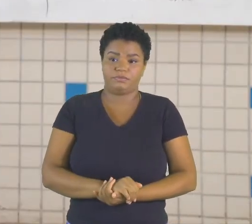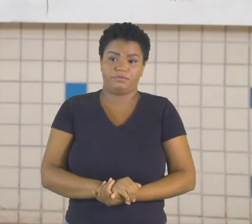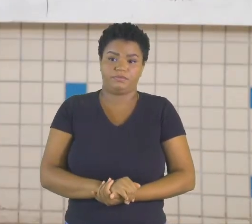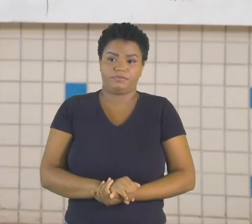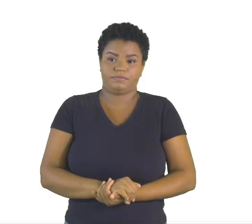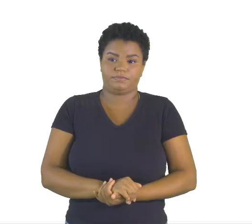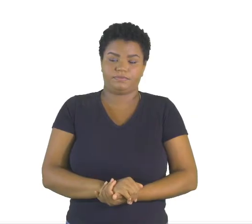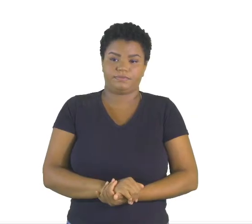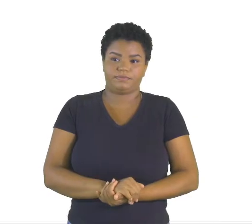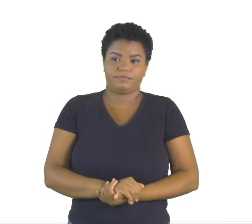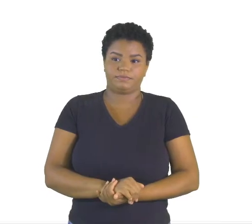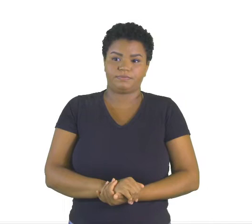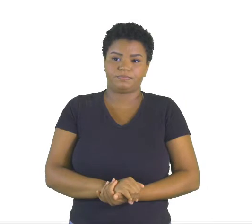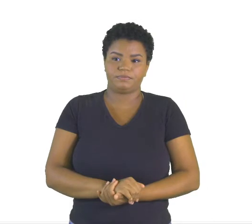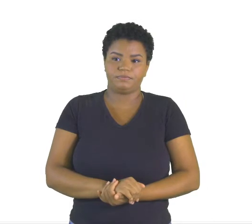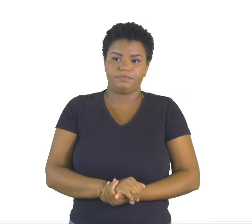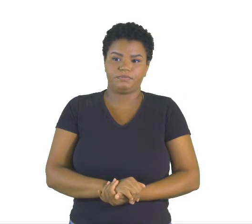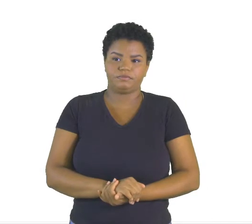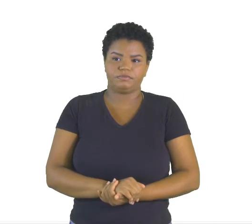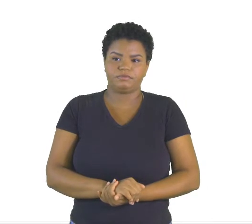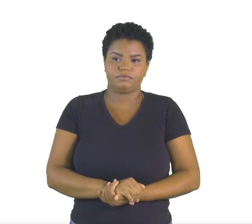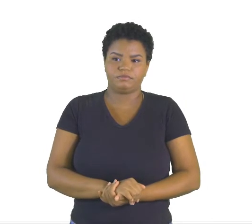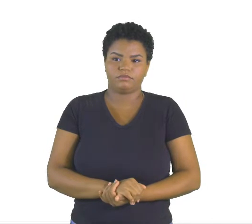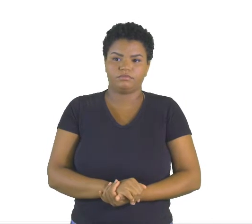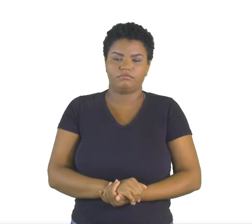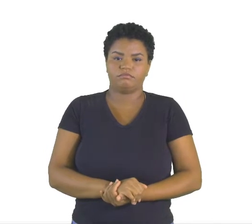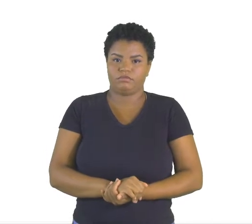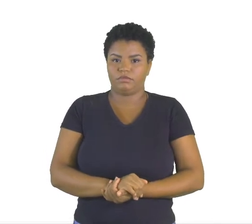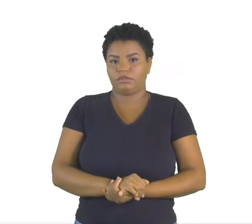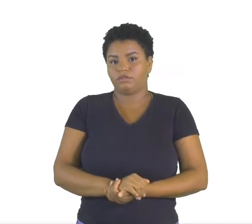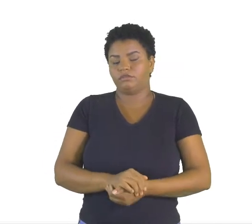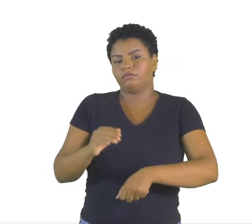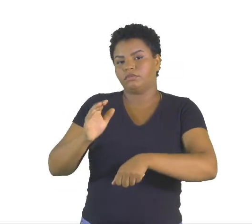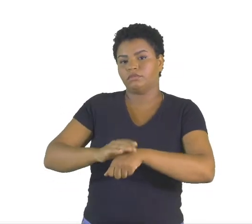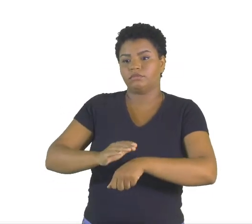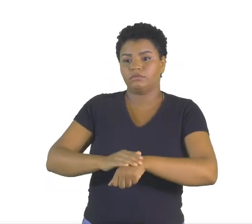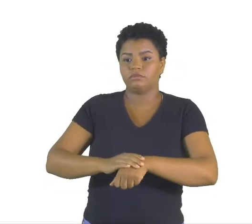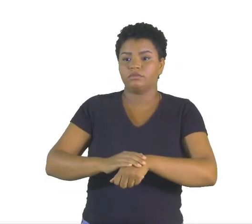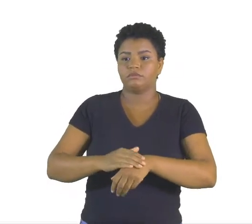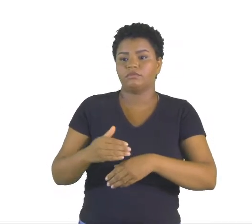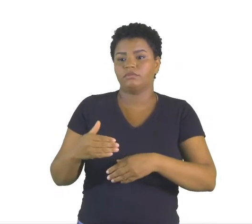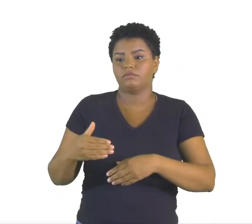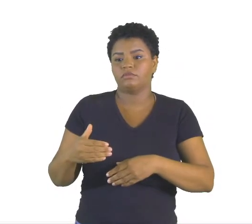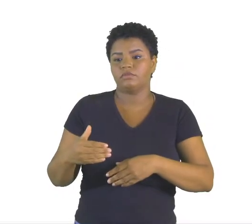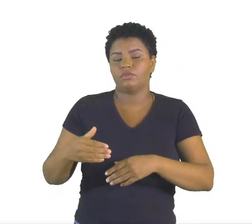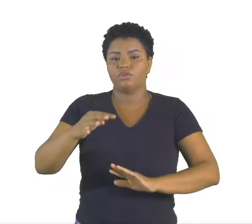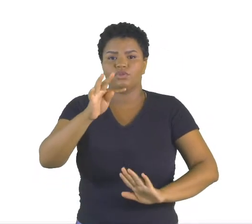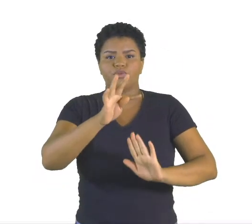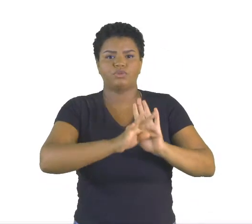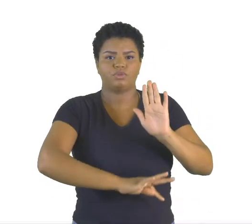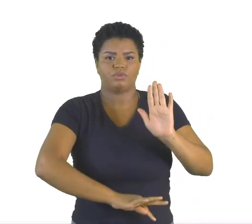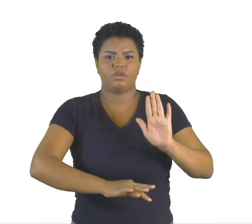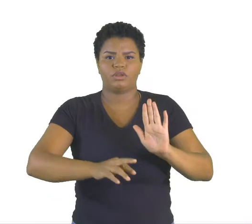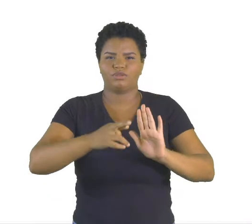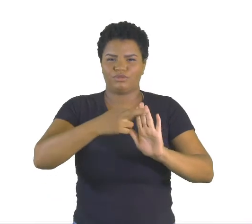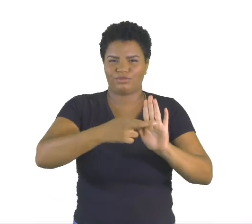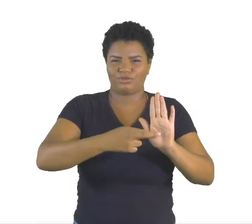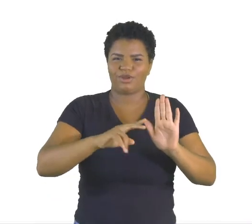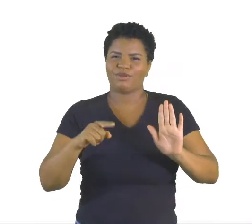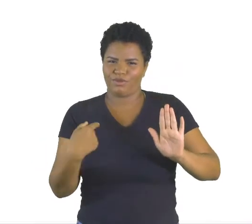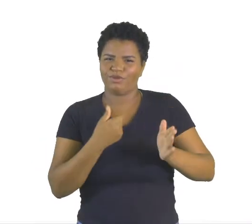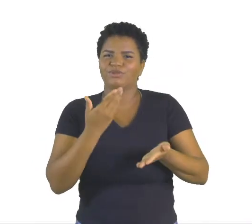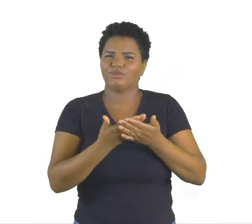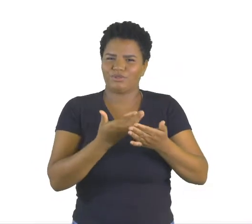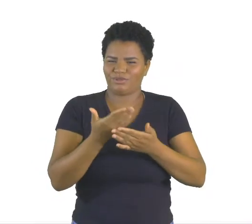só, que foi elaborado a partir do texto normativo que nós estávamos estudando,